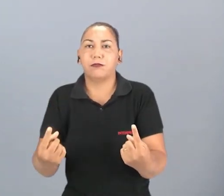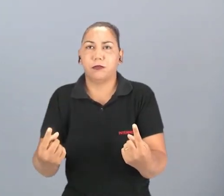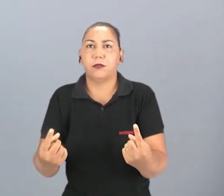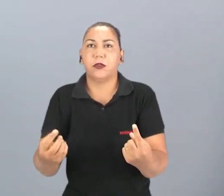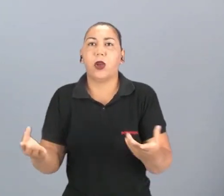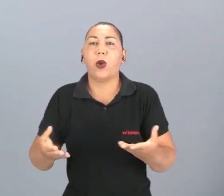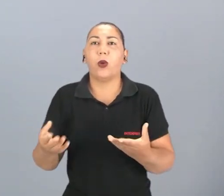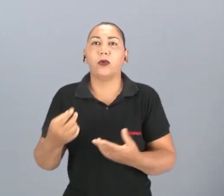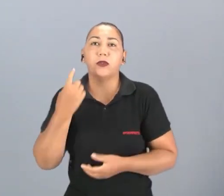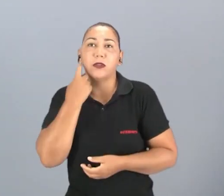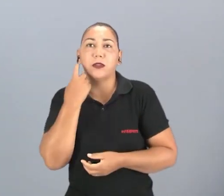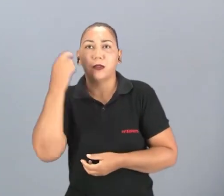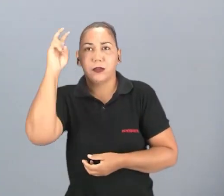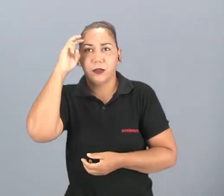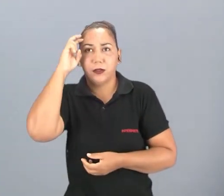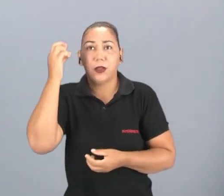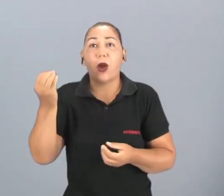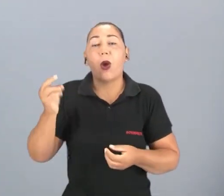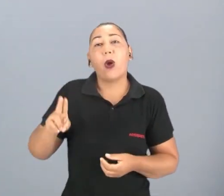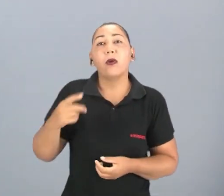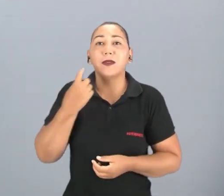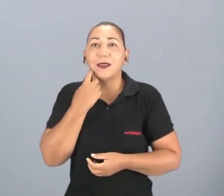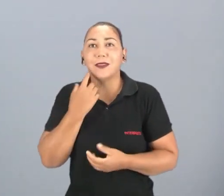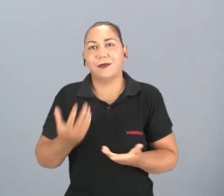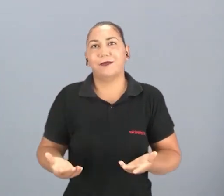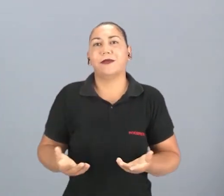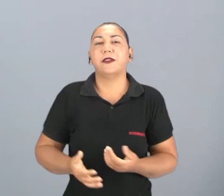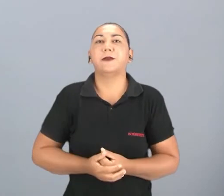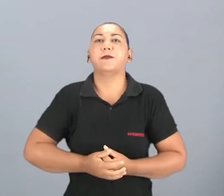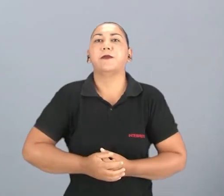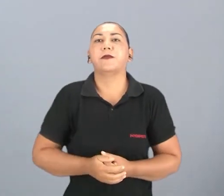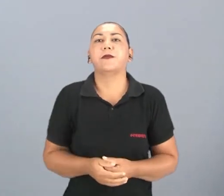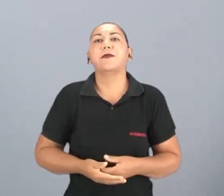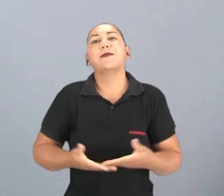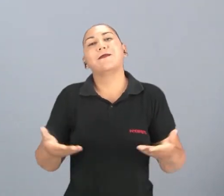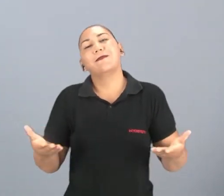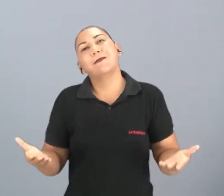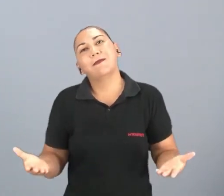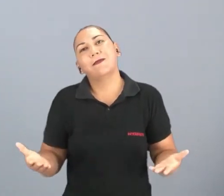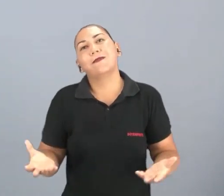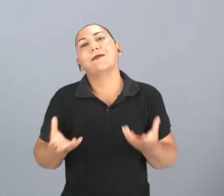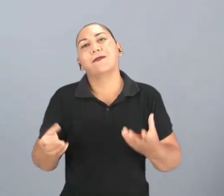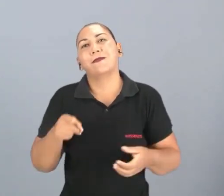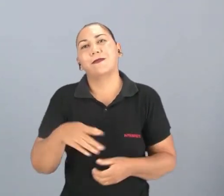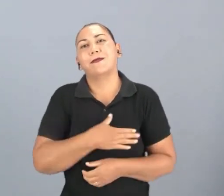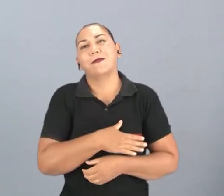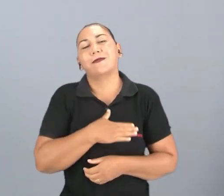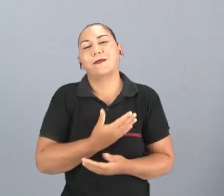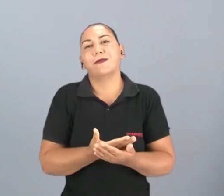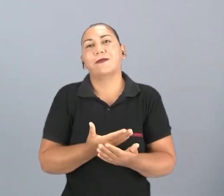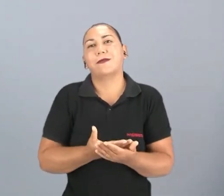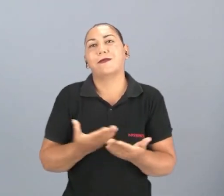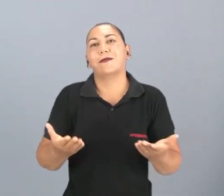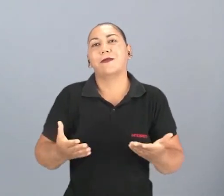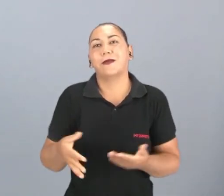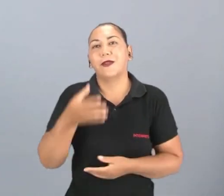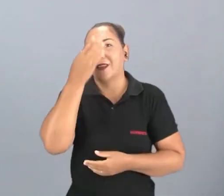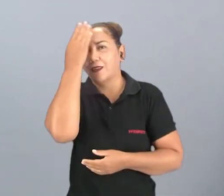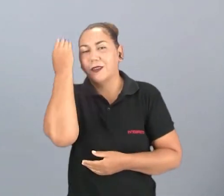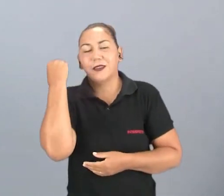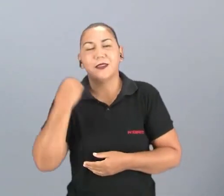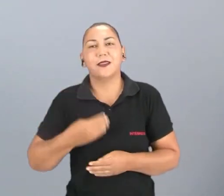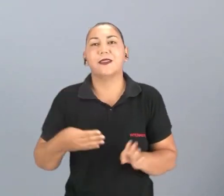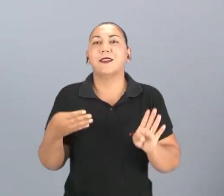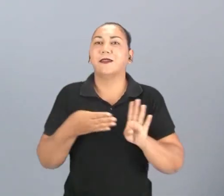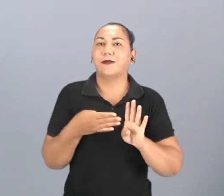sexta, ok? E é isso, pessoal. Espero que vocês tenham gostado da aula de hoje. Claro, não esqueçam de acessar a